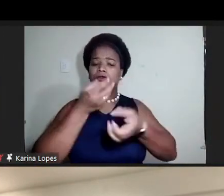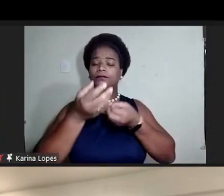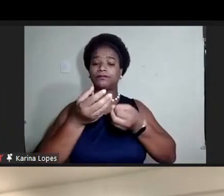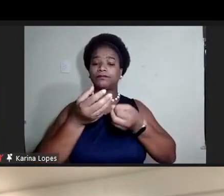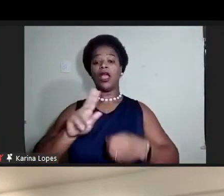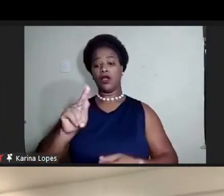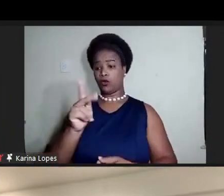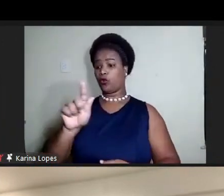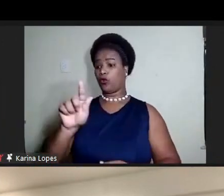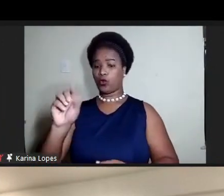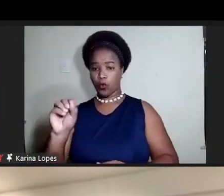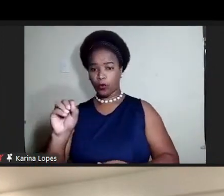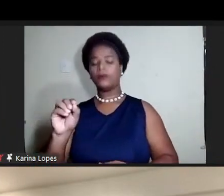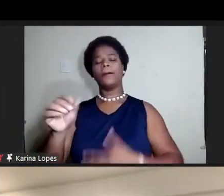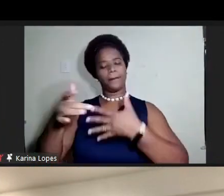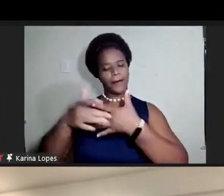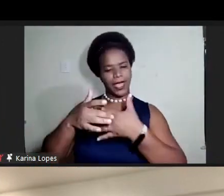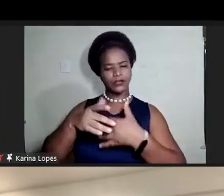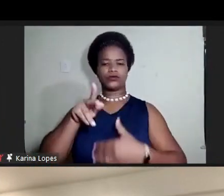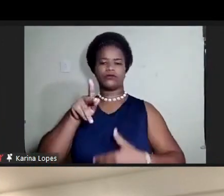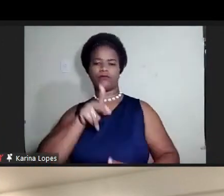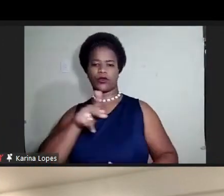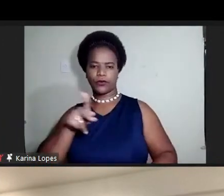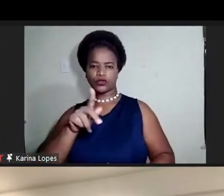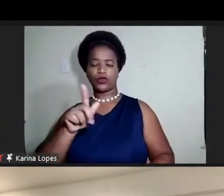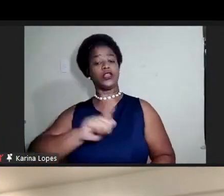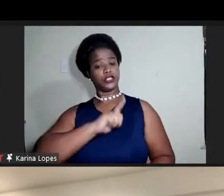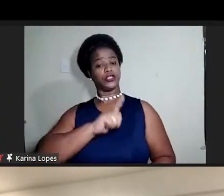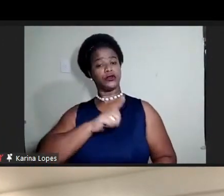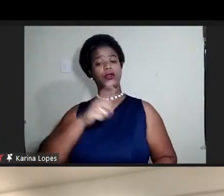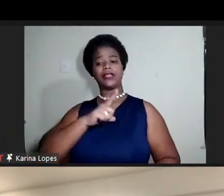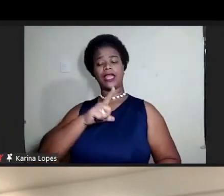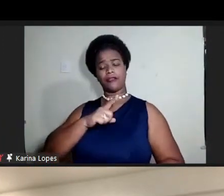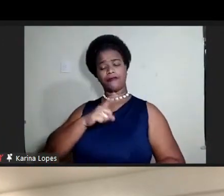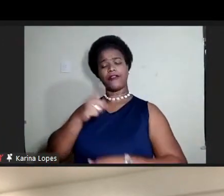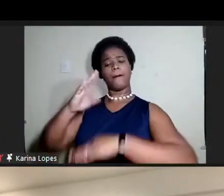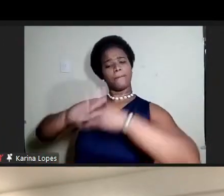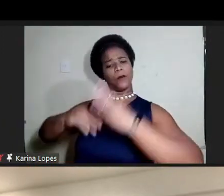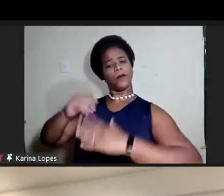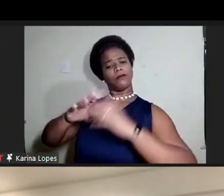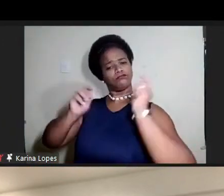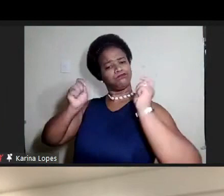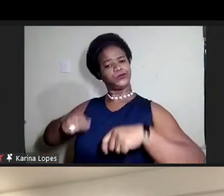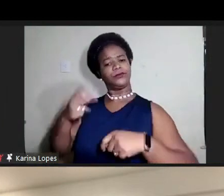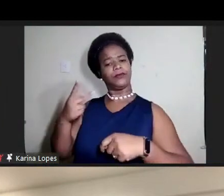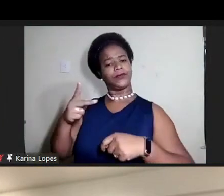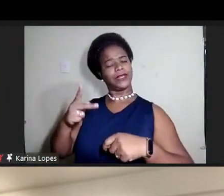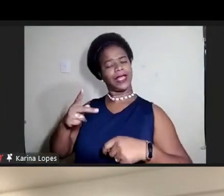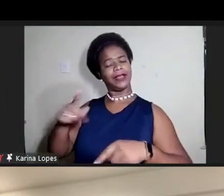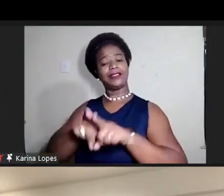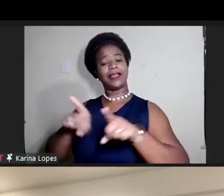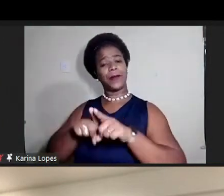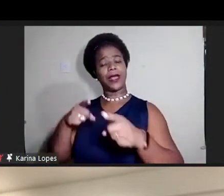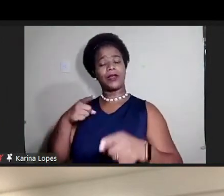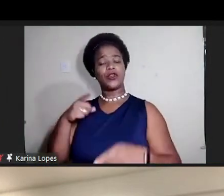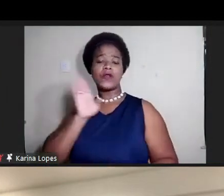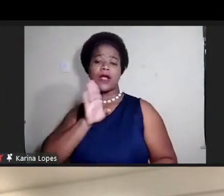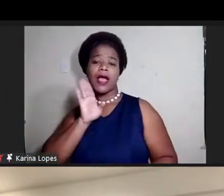e gestor, com sua competência e o seu carisma, projetou o Juiz de Fora